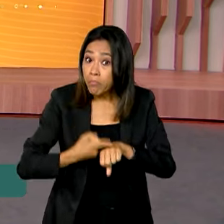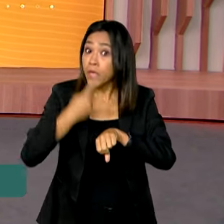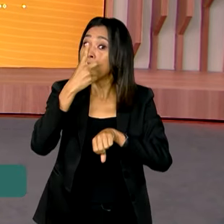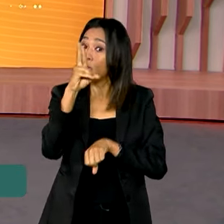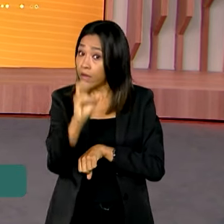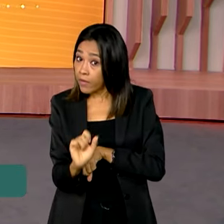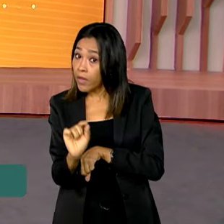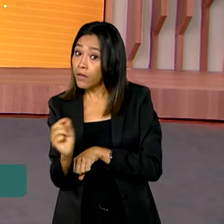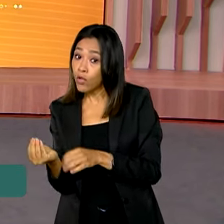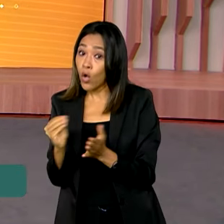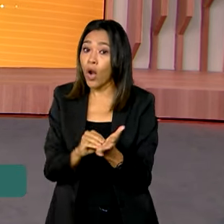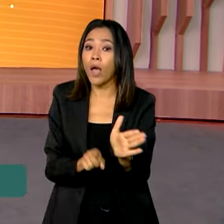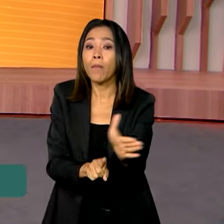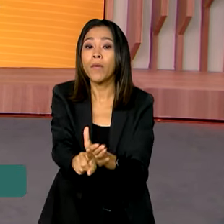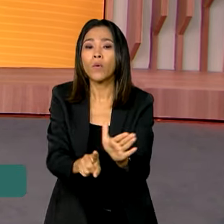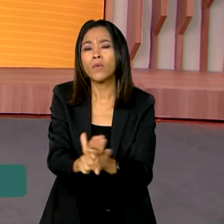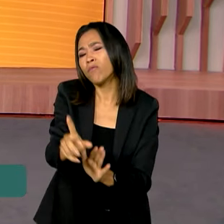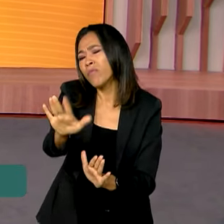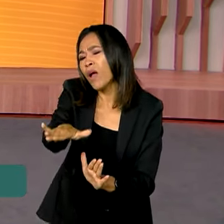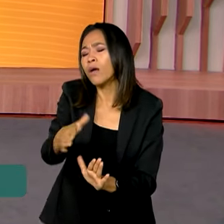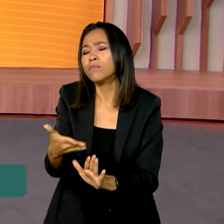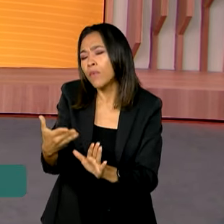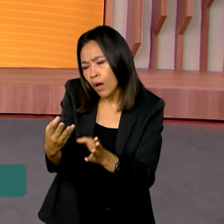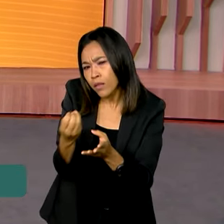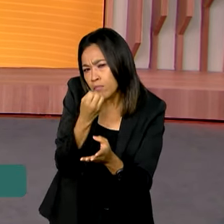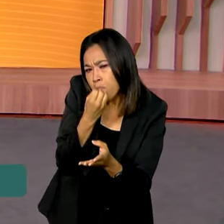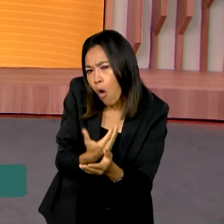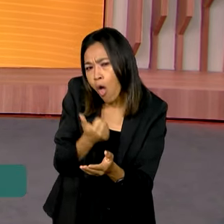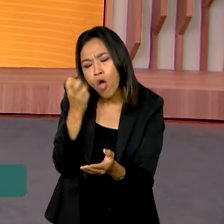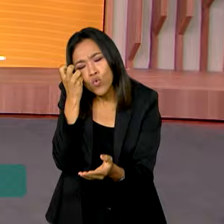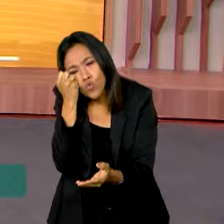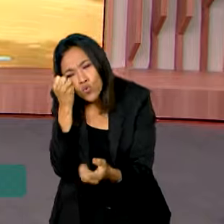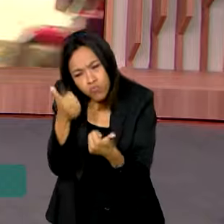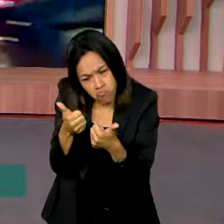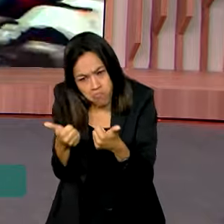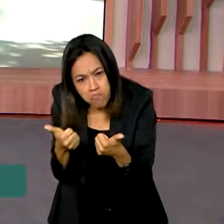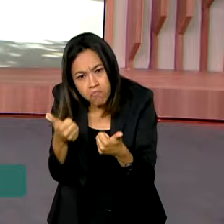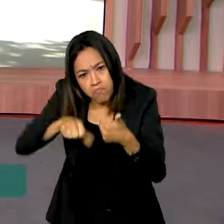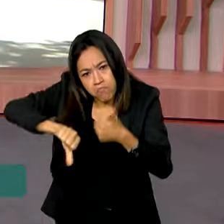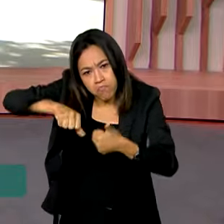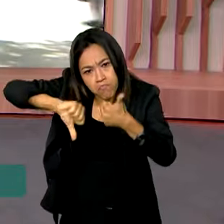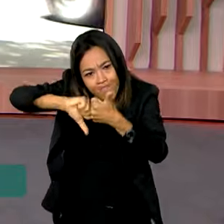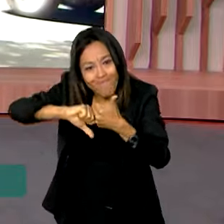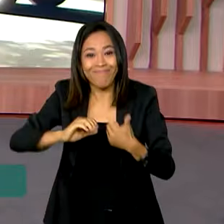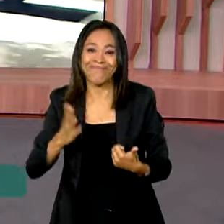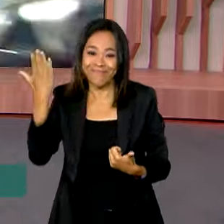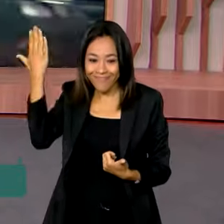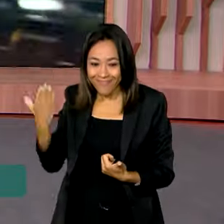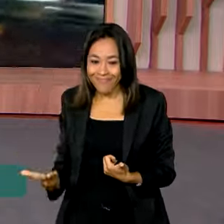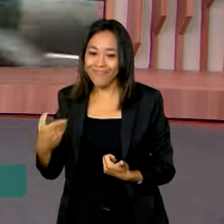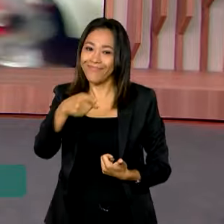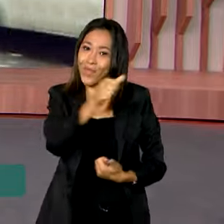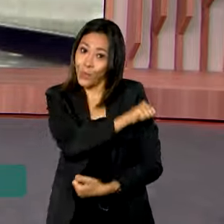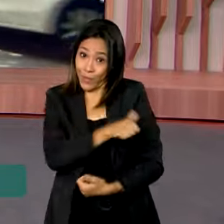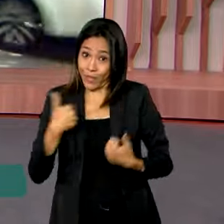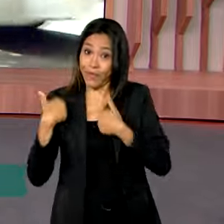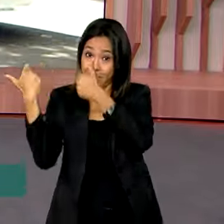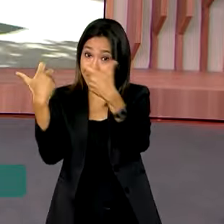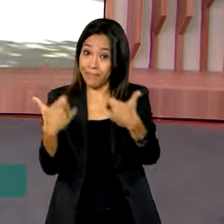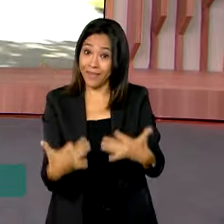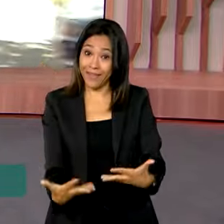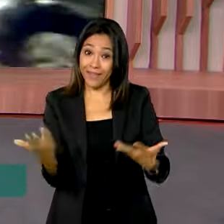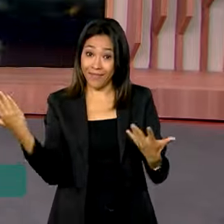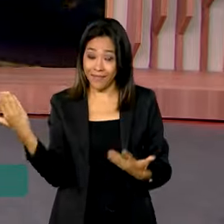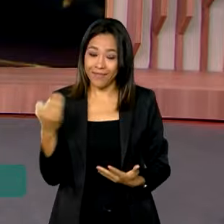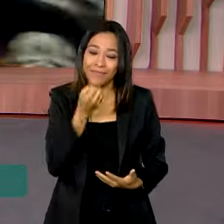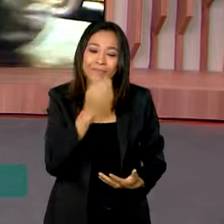incluir perguntas sobre a qualidade do sono do brasileiro. No Rio de Janeiro, Thiago Pimenta tem as informações ao vivo para a gente. Bom